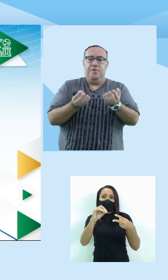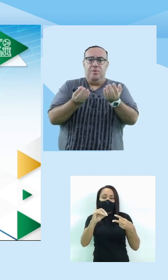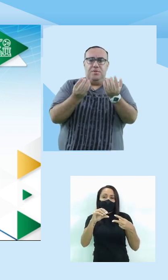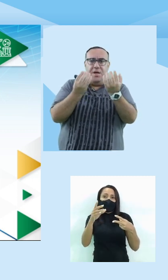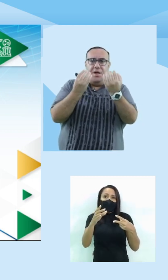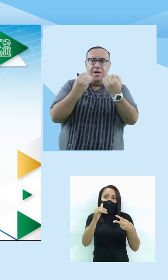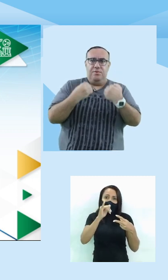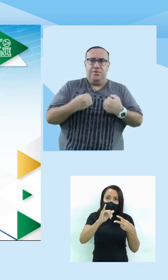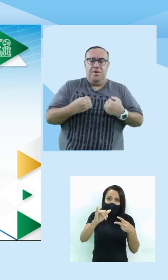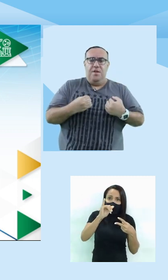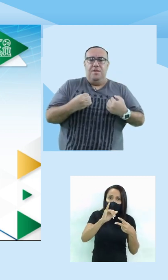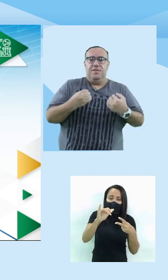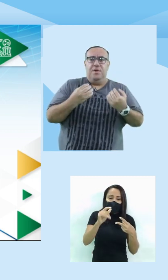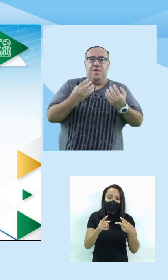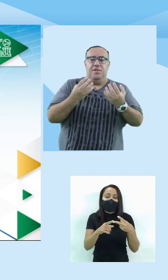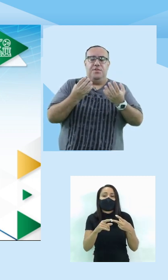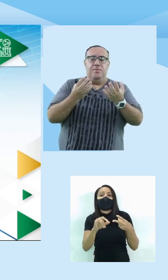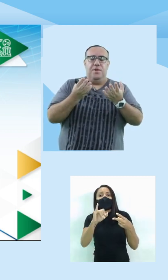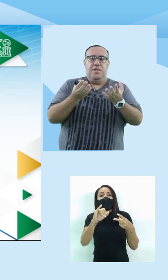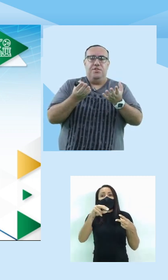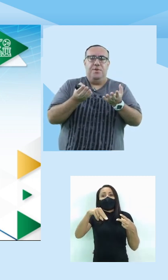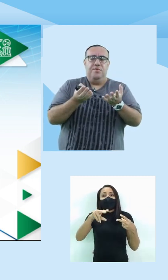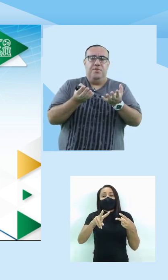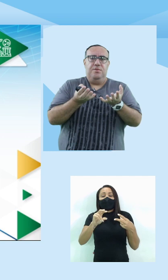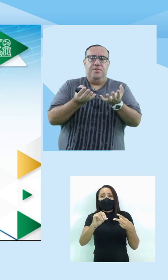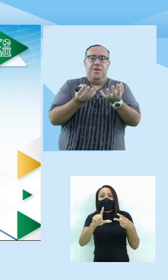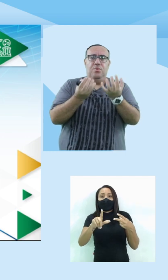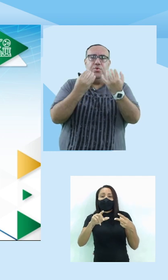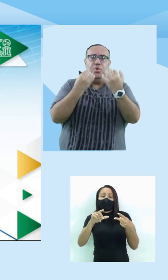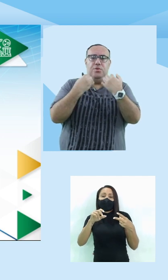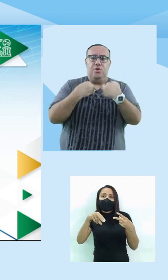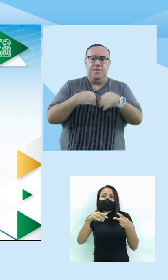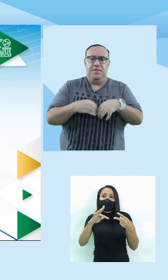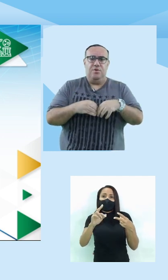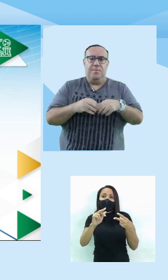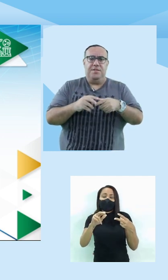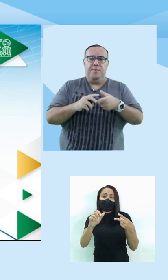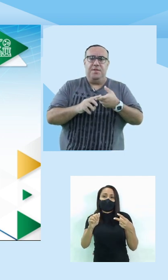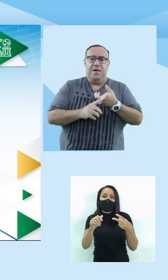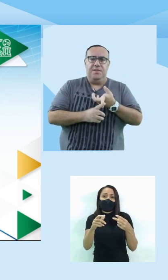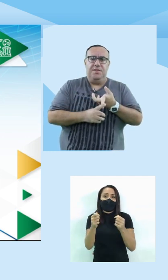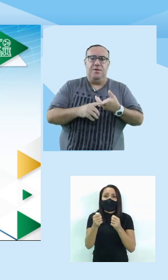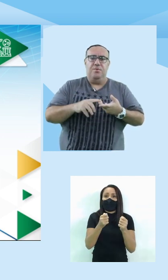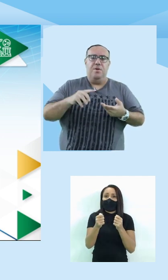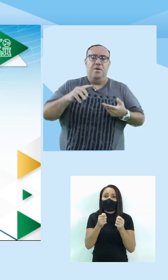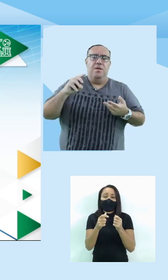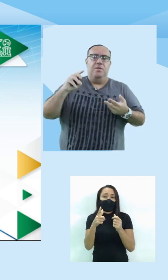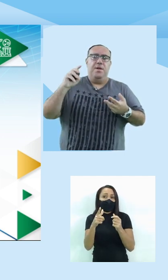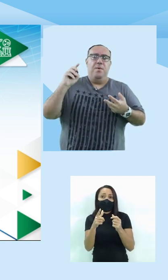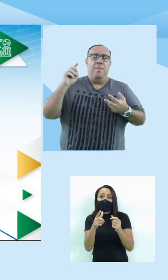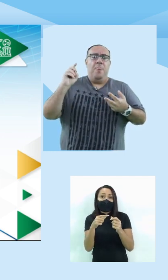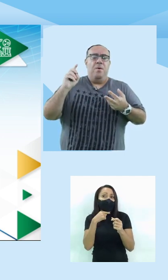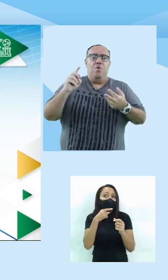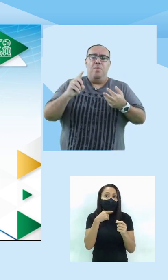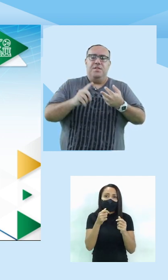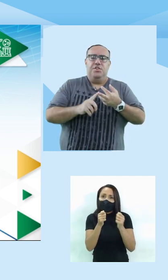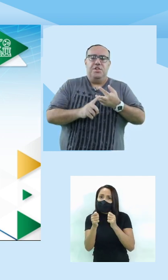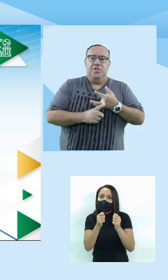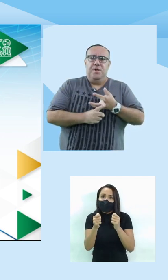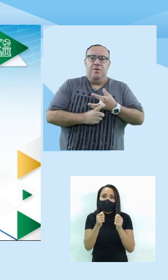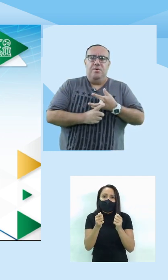e os involuntários são aqueles sistemas que você não tem controle sobre si, como batimento cardíaco, não é?